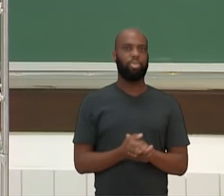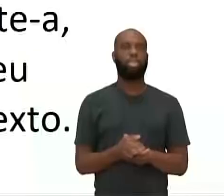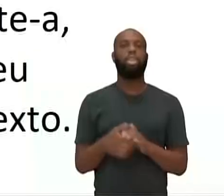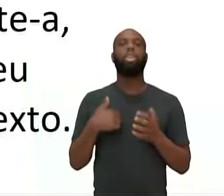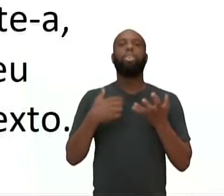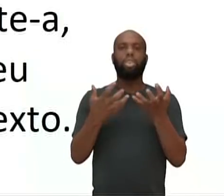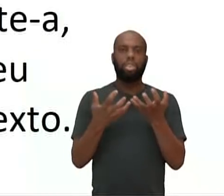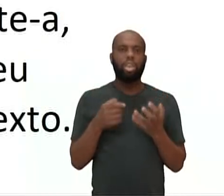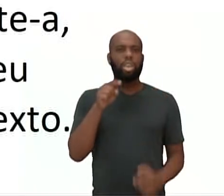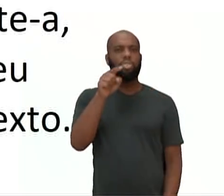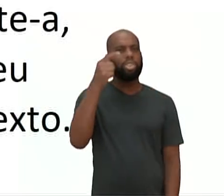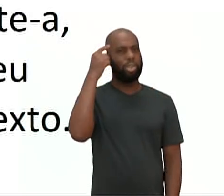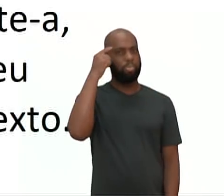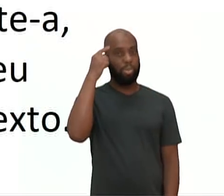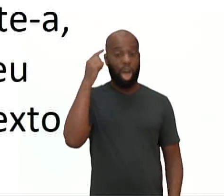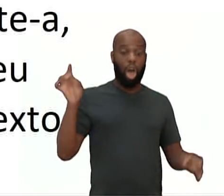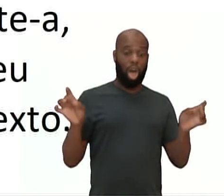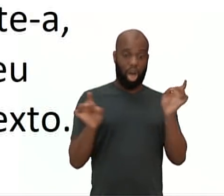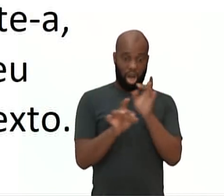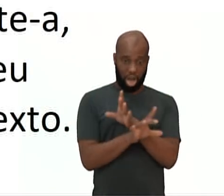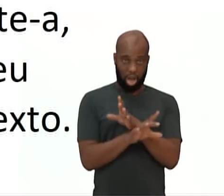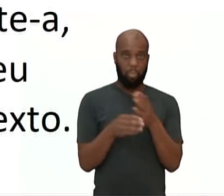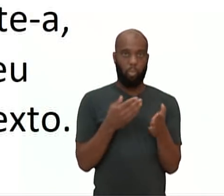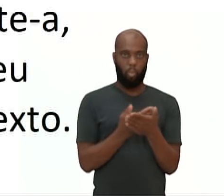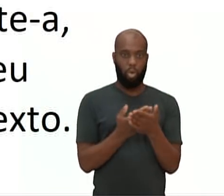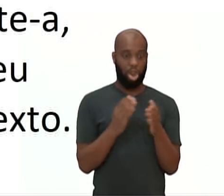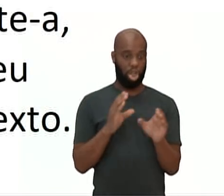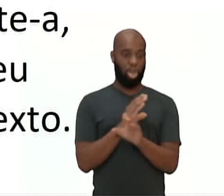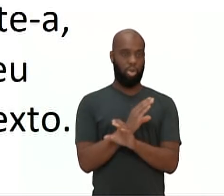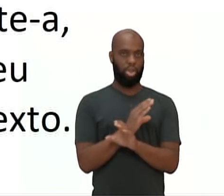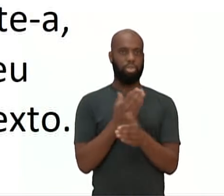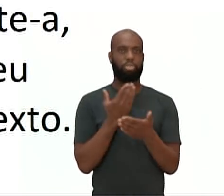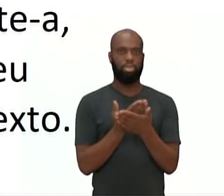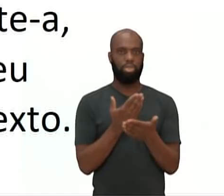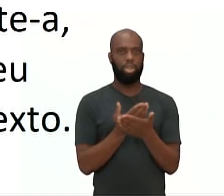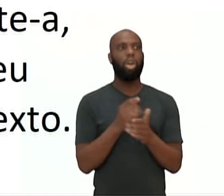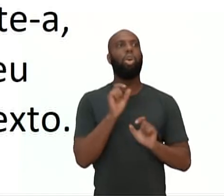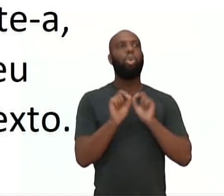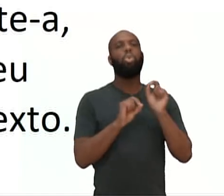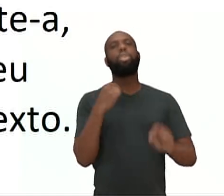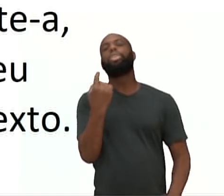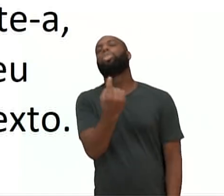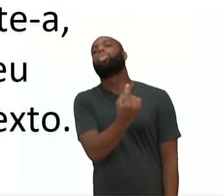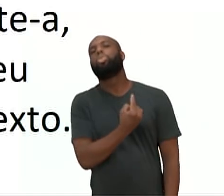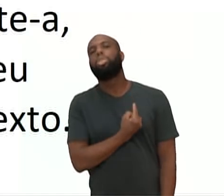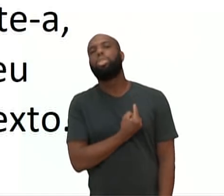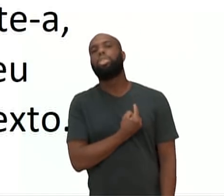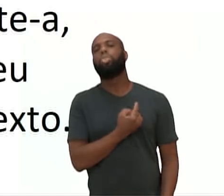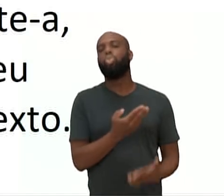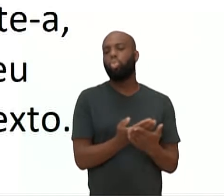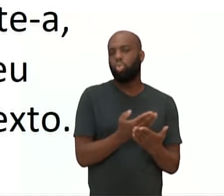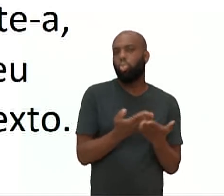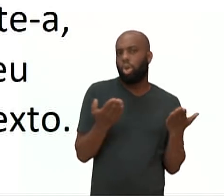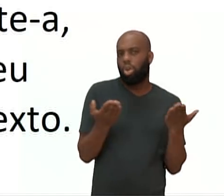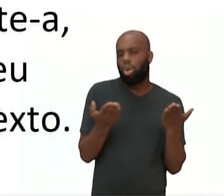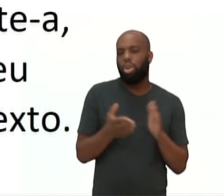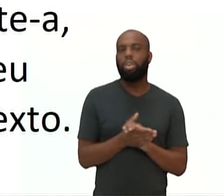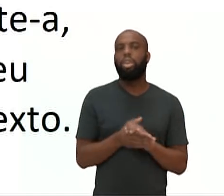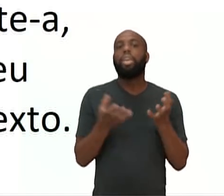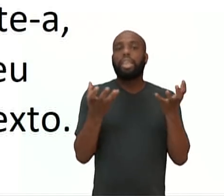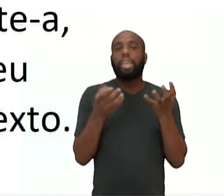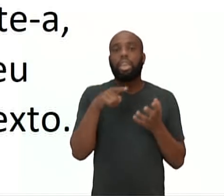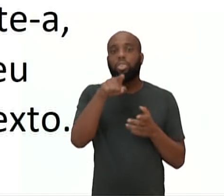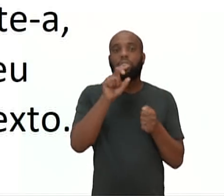vocês pensem após a nossa aula, quero que vocês pensem após o que a gente vai comentar aqui. Eu quero que vocês façam o